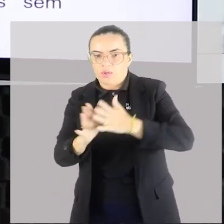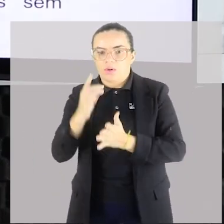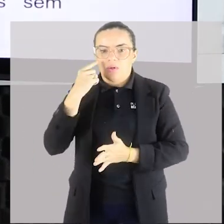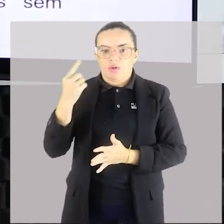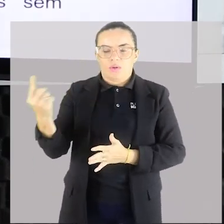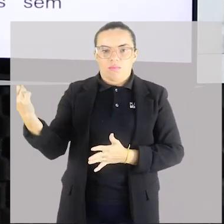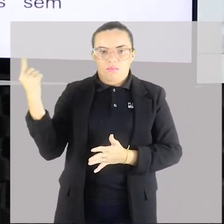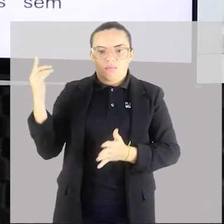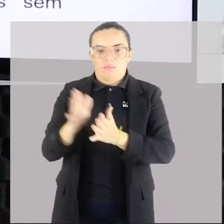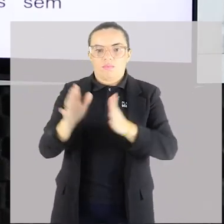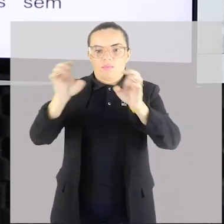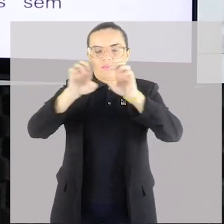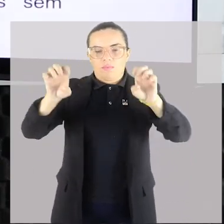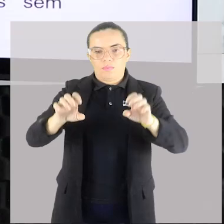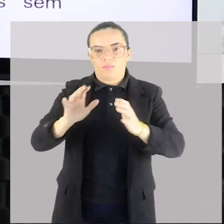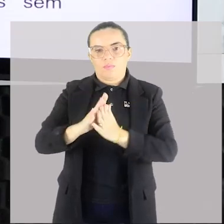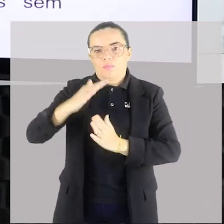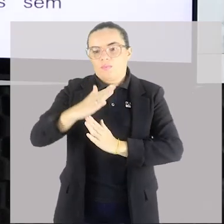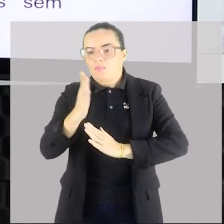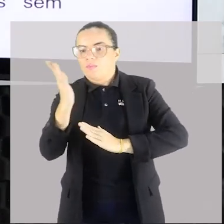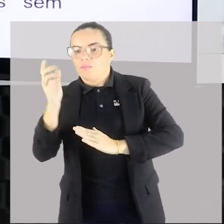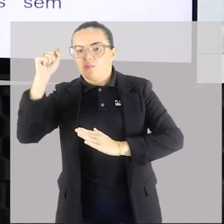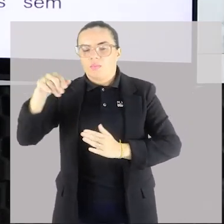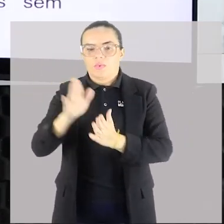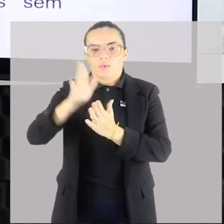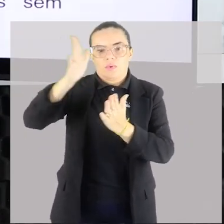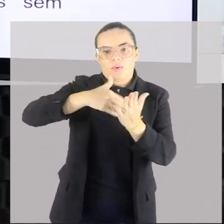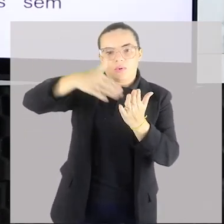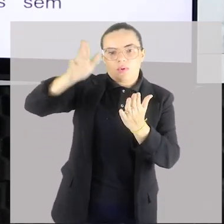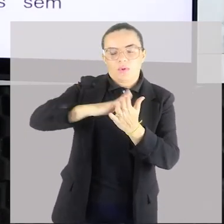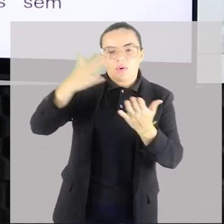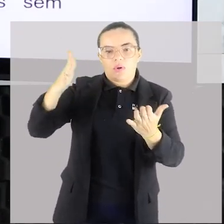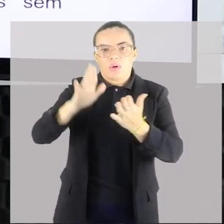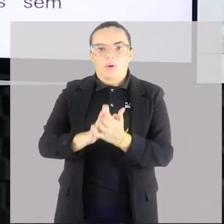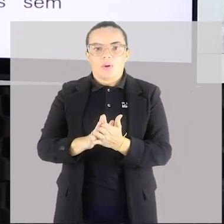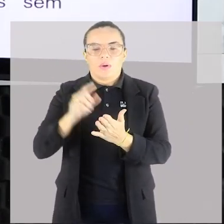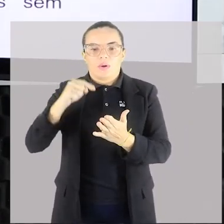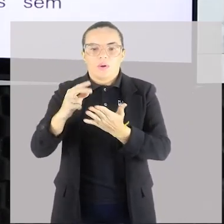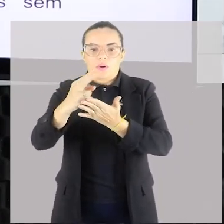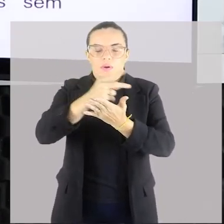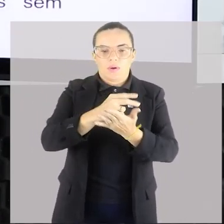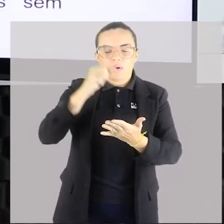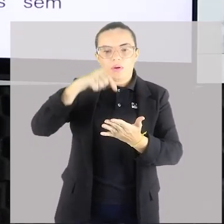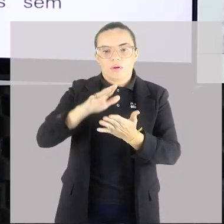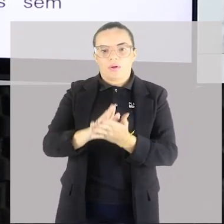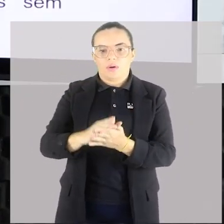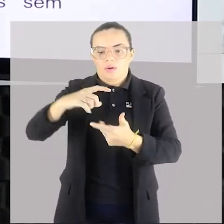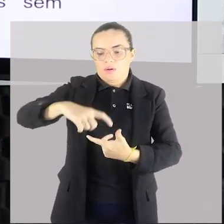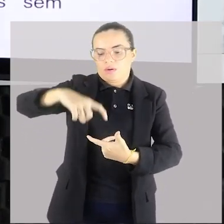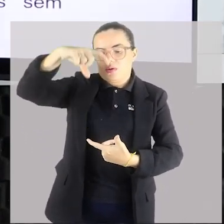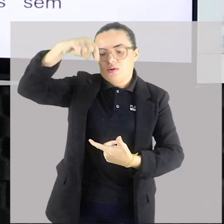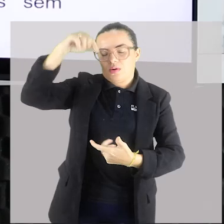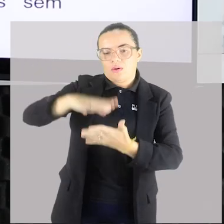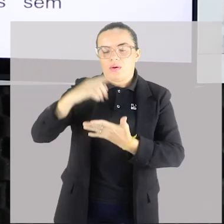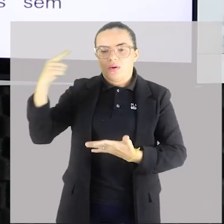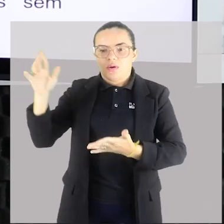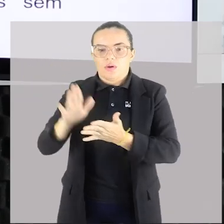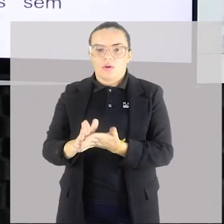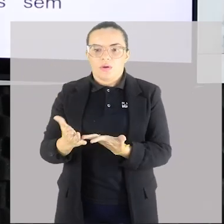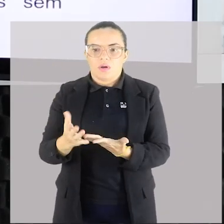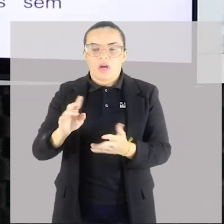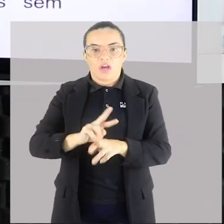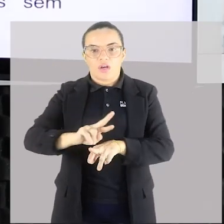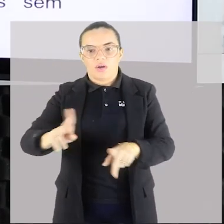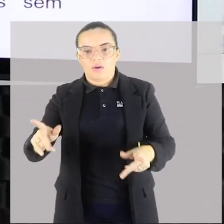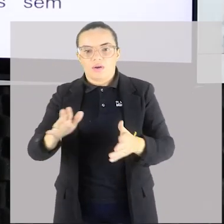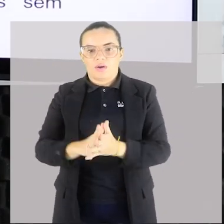nessa posição, inclinada, e você vem com o pincel e pinta, ou às vezes numa superfície. Já a Action Paint, ela funciona diferente. Você